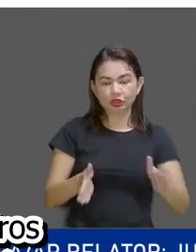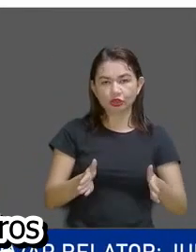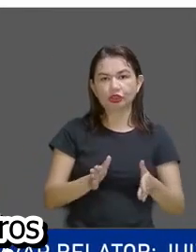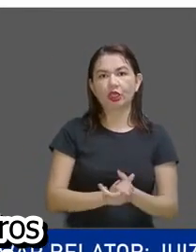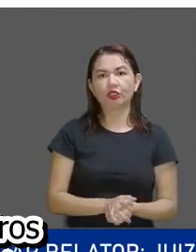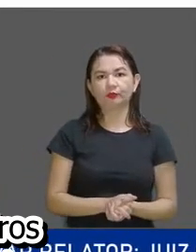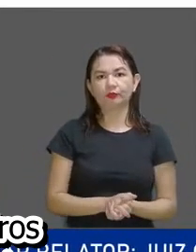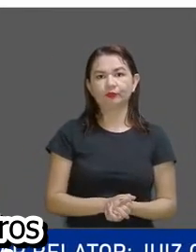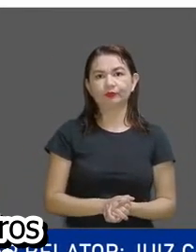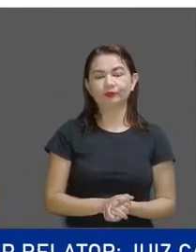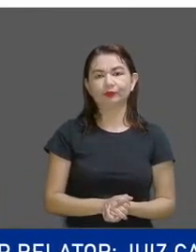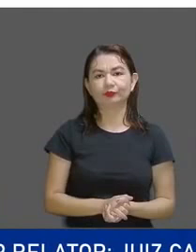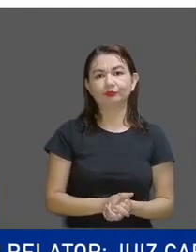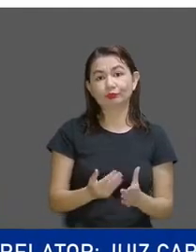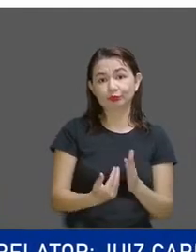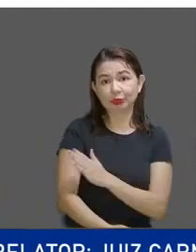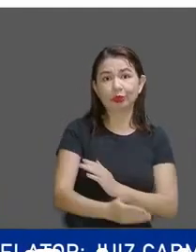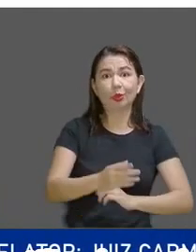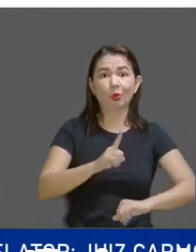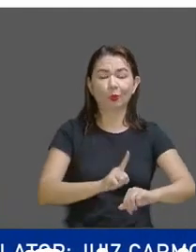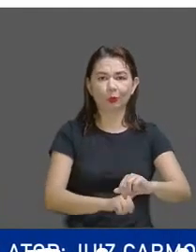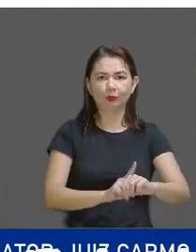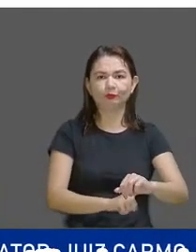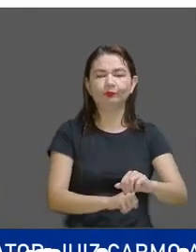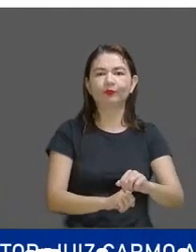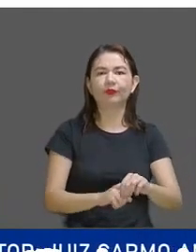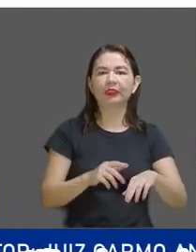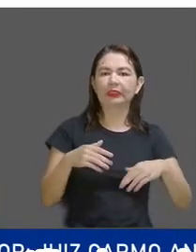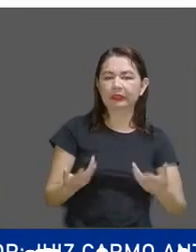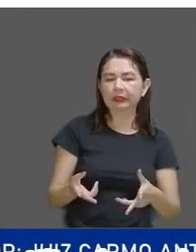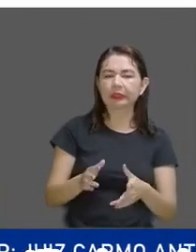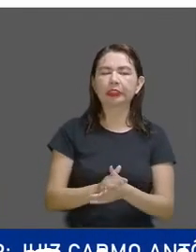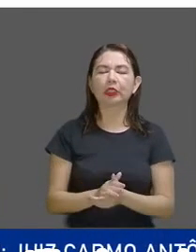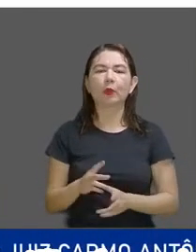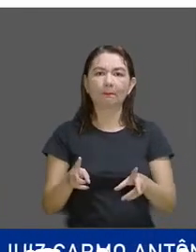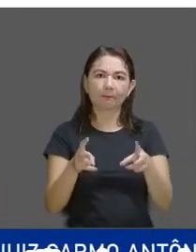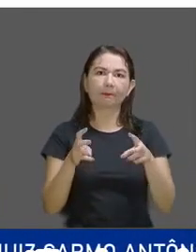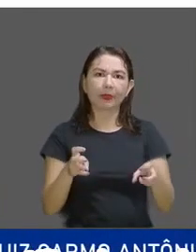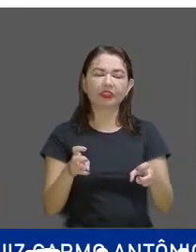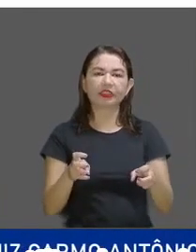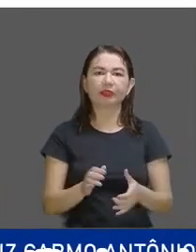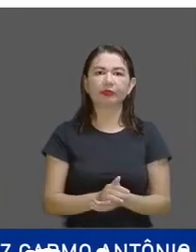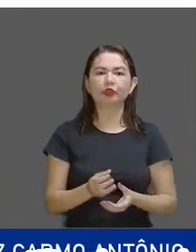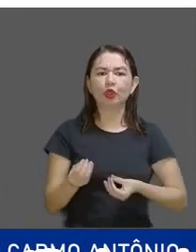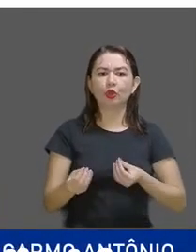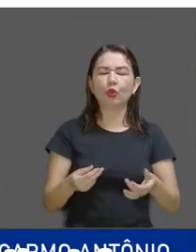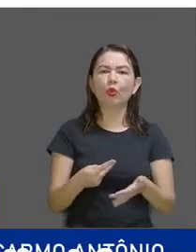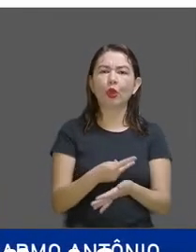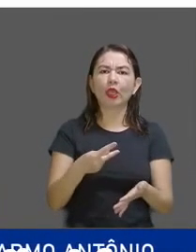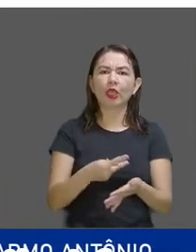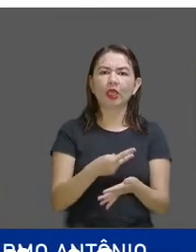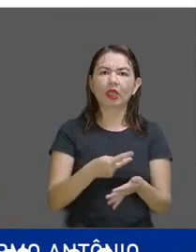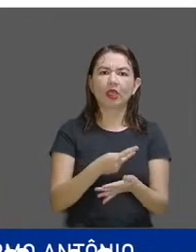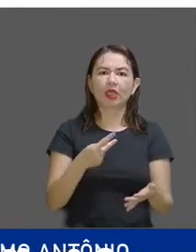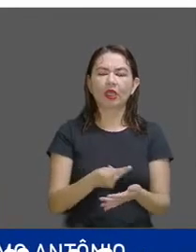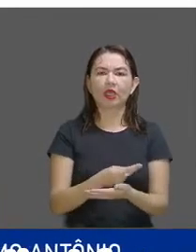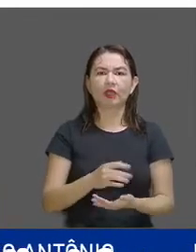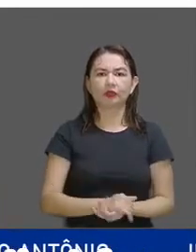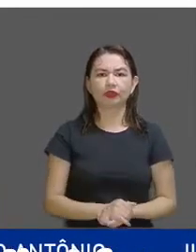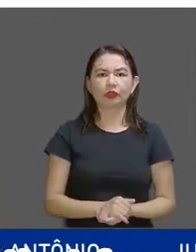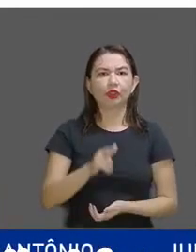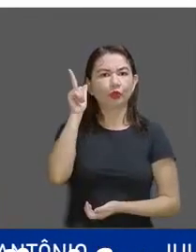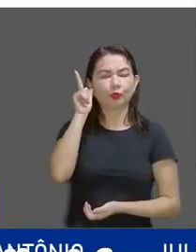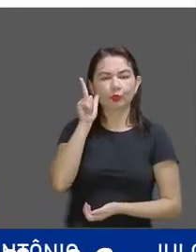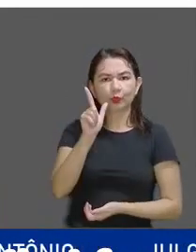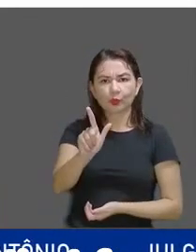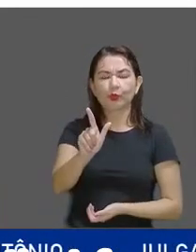sido alcançado pela decadência. Porém, não se pode passar despercebido que os meios ilícitos utilizados pelo investigado Irlon Moraes para beneficiar